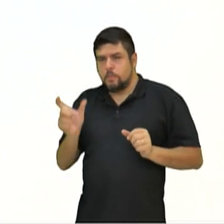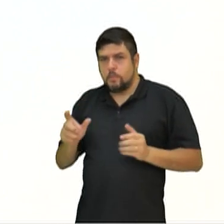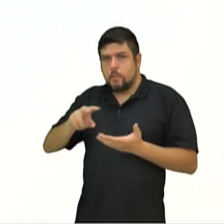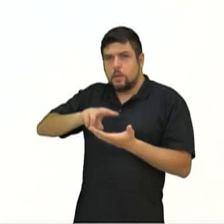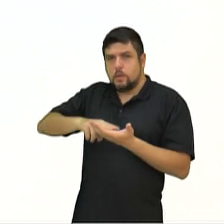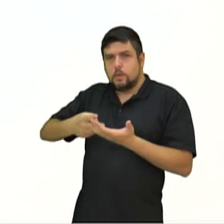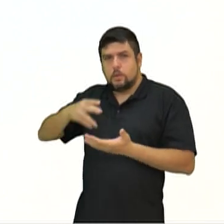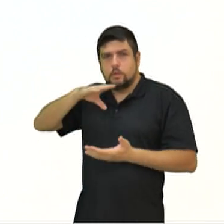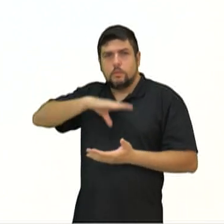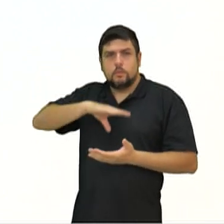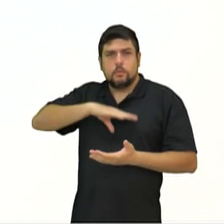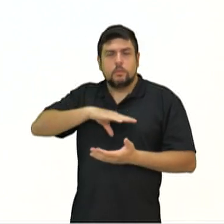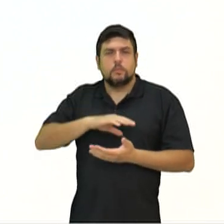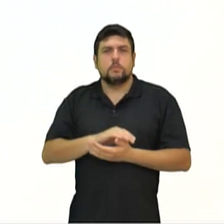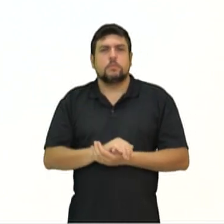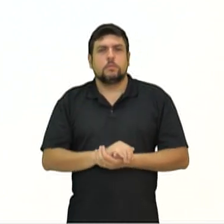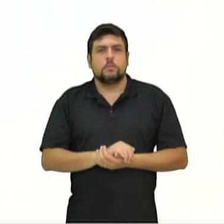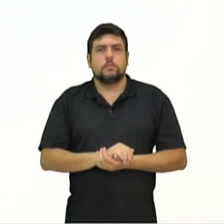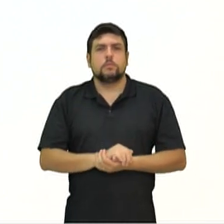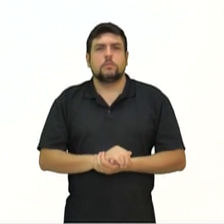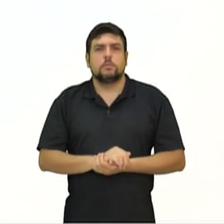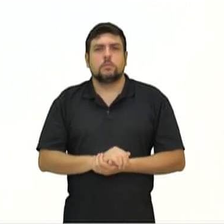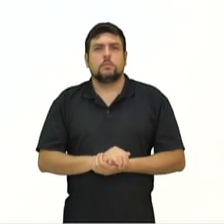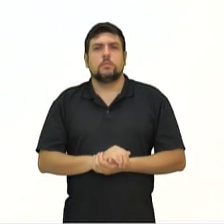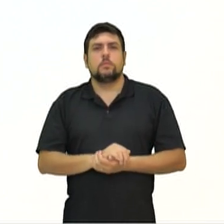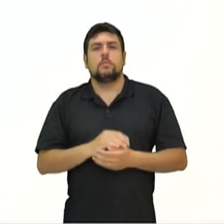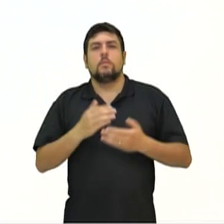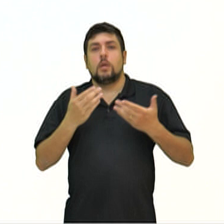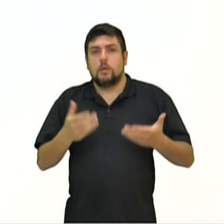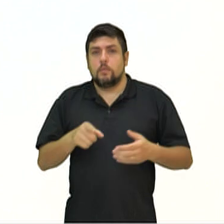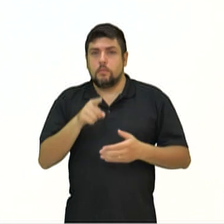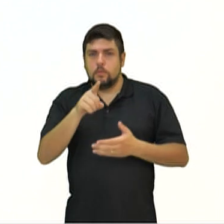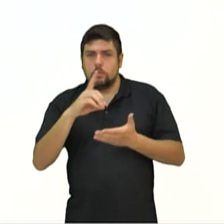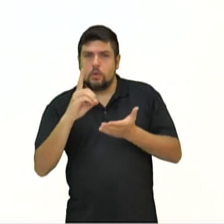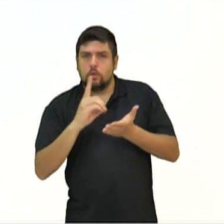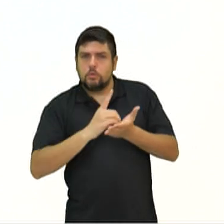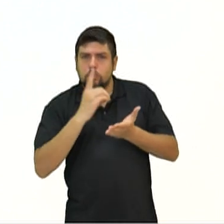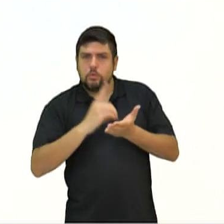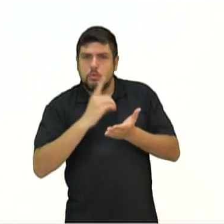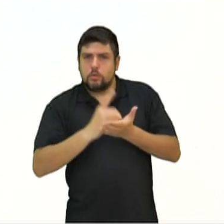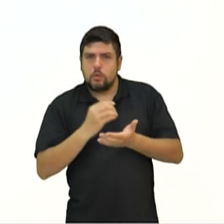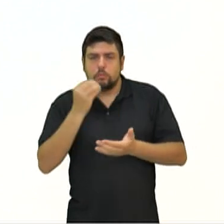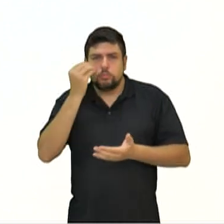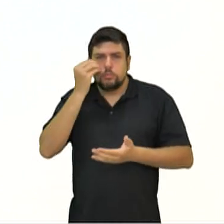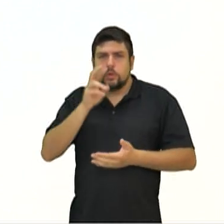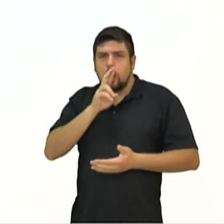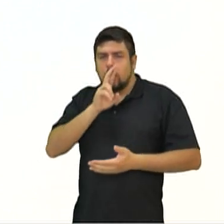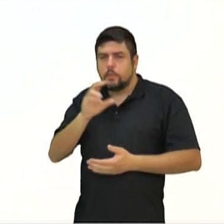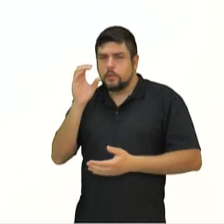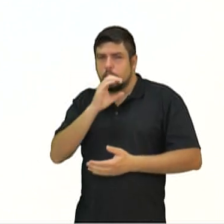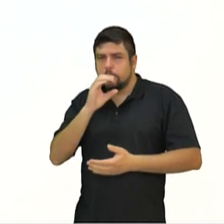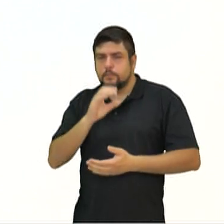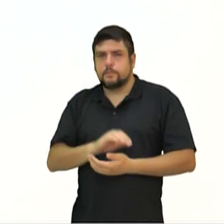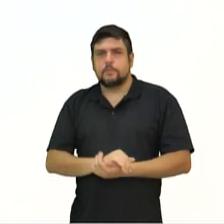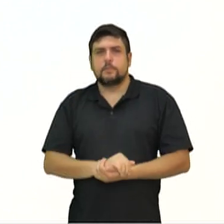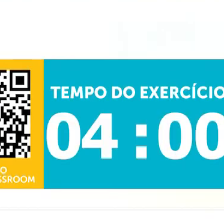duro, flexão, contar e desculpa. Pega o dicionário de vocês e façam essa atividade aí rapidinho.